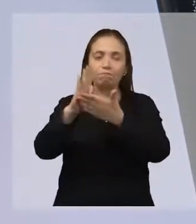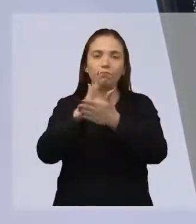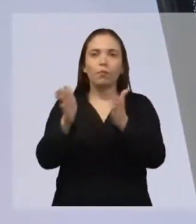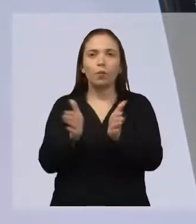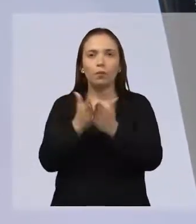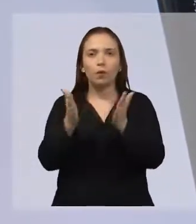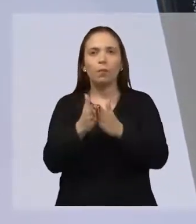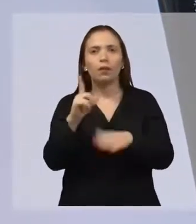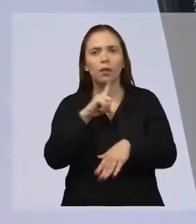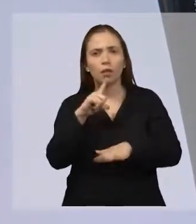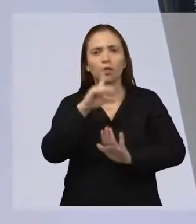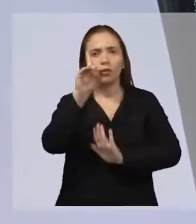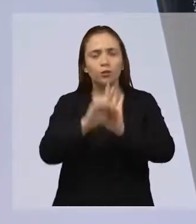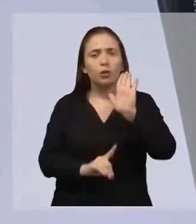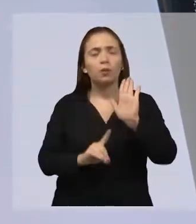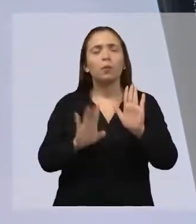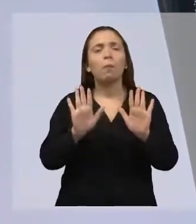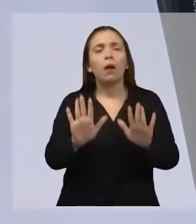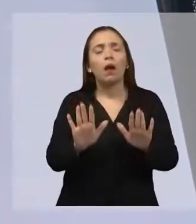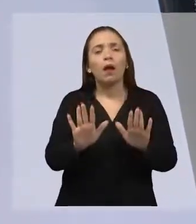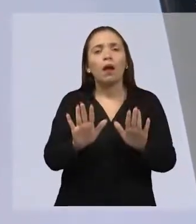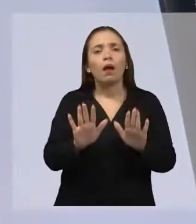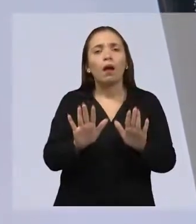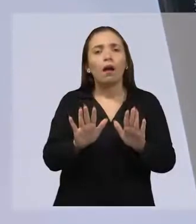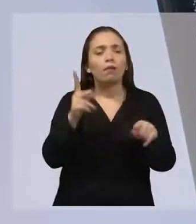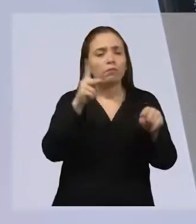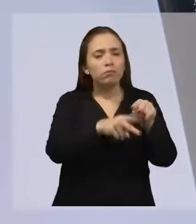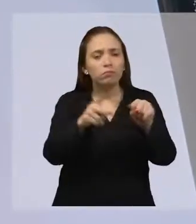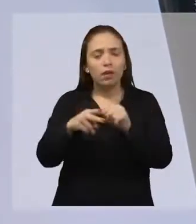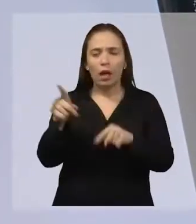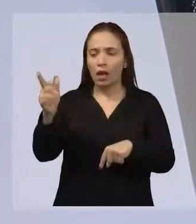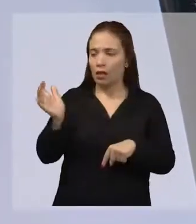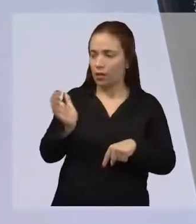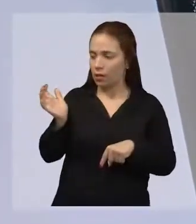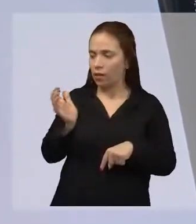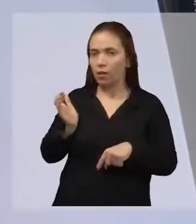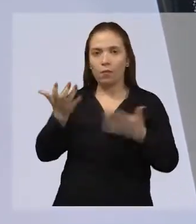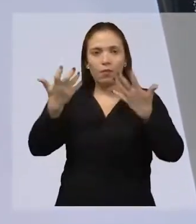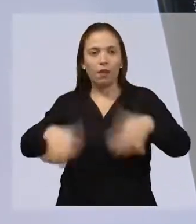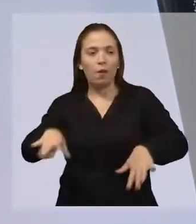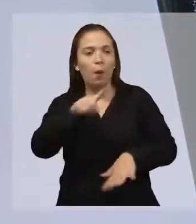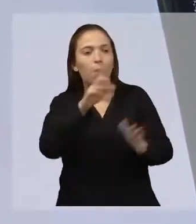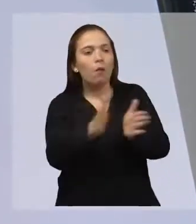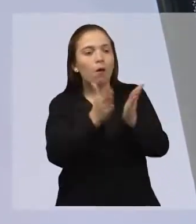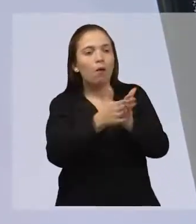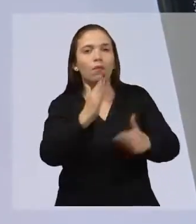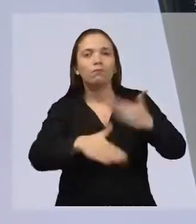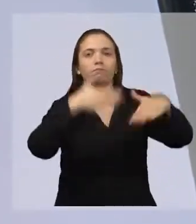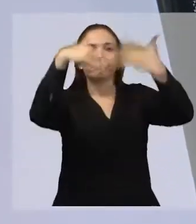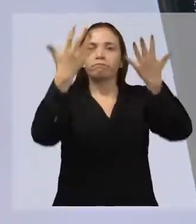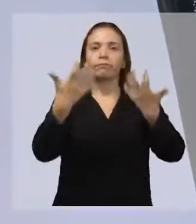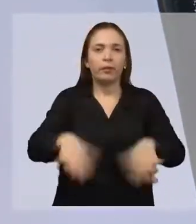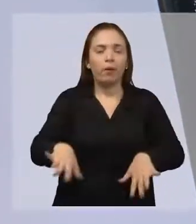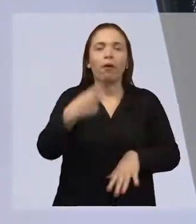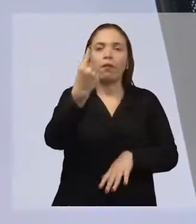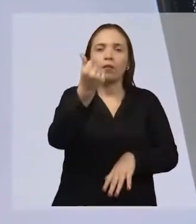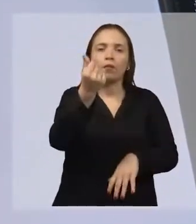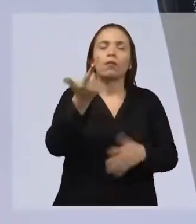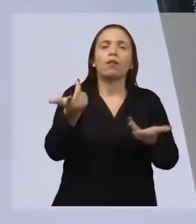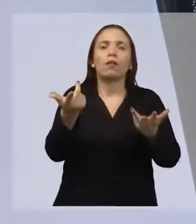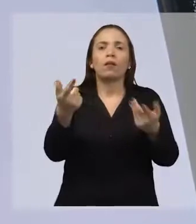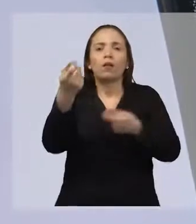riqueza pessoal na política, mas não é o político que tenta transformar a sociedade, ou seja, agir agora para criar um futuro. Quer